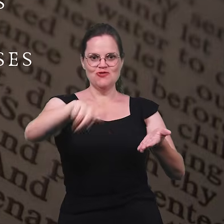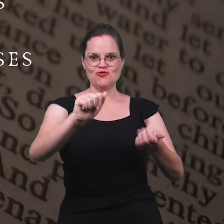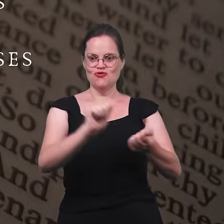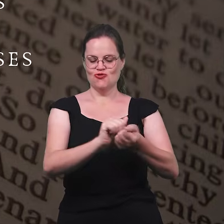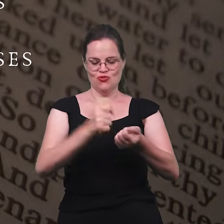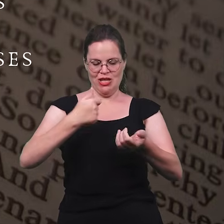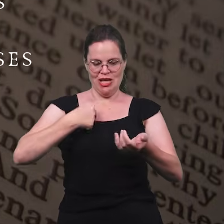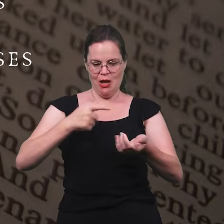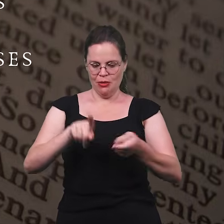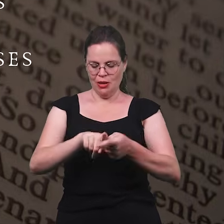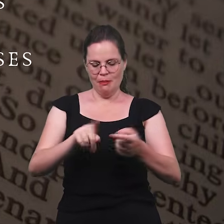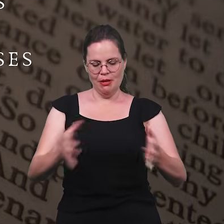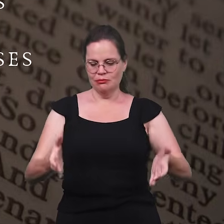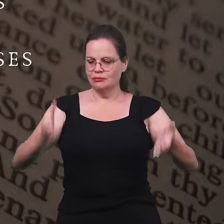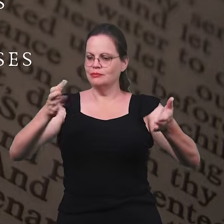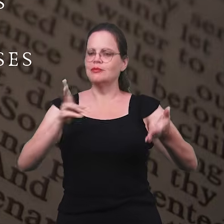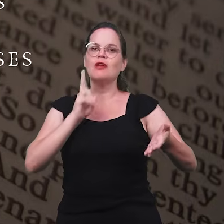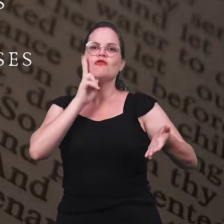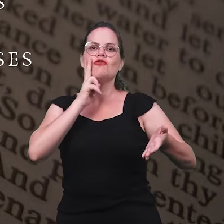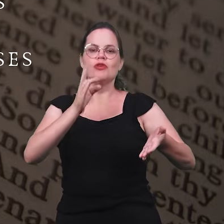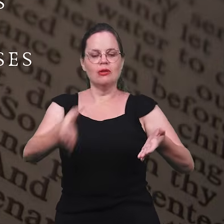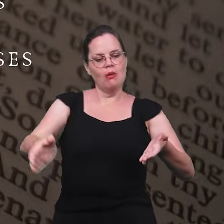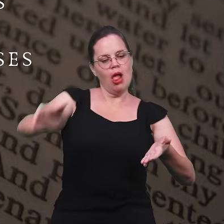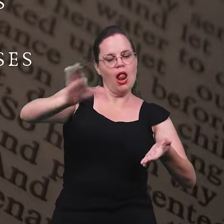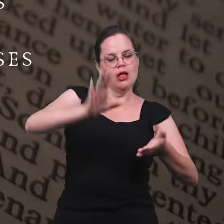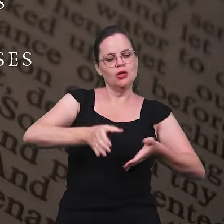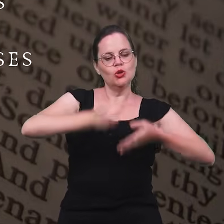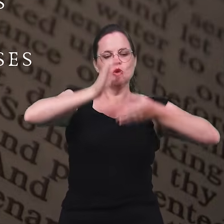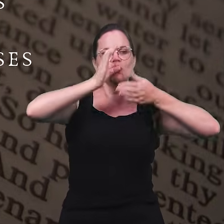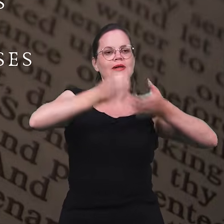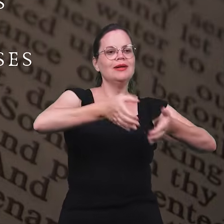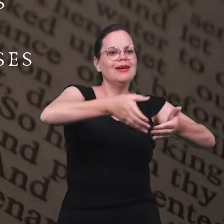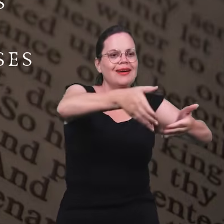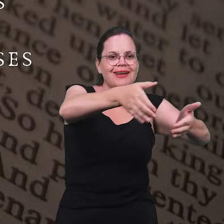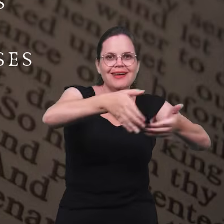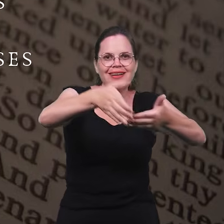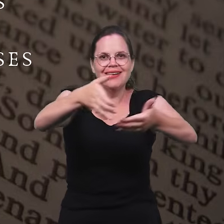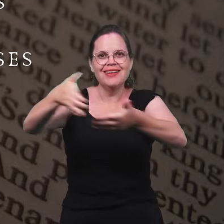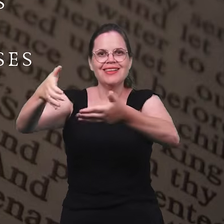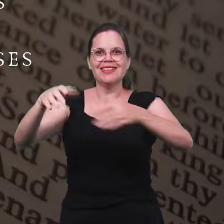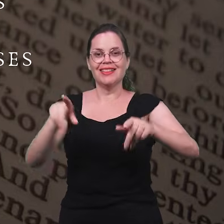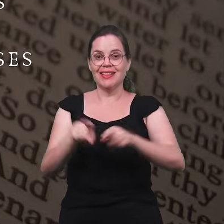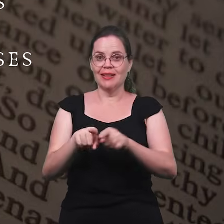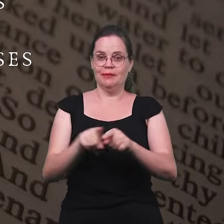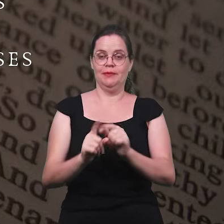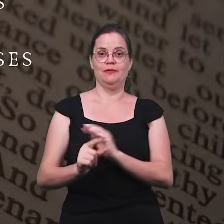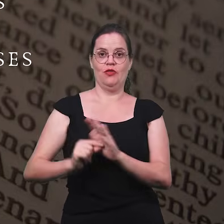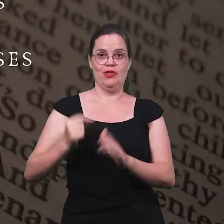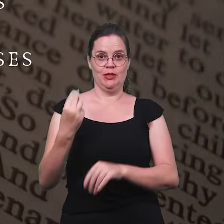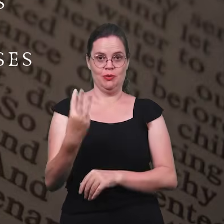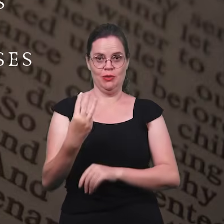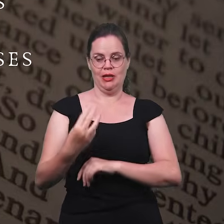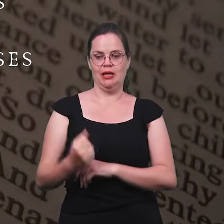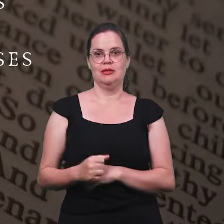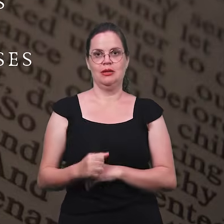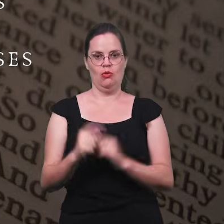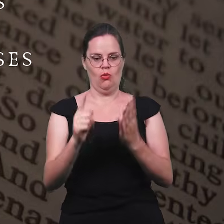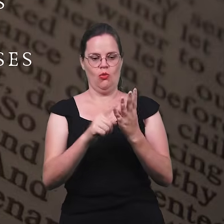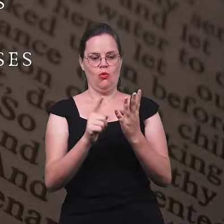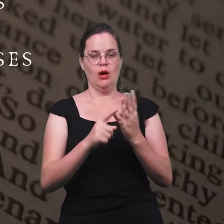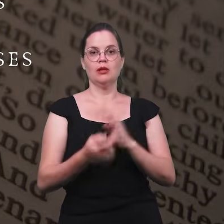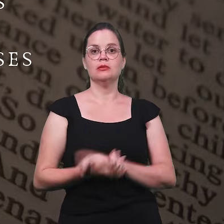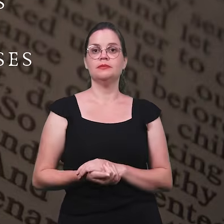mulheres e concubinas. 3ª vez. 4ª vez, verso 3, na parte final do versículo,